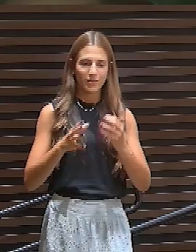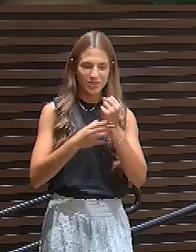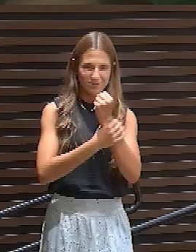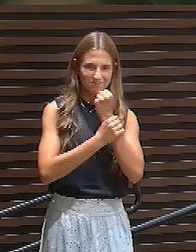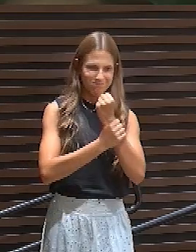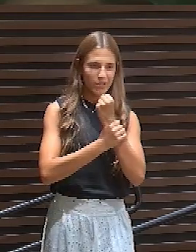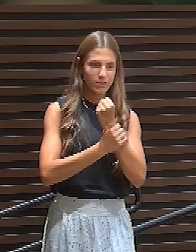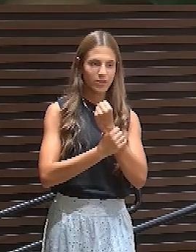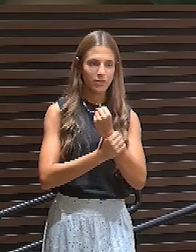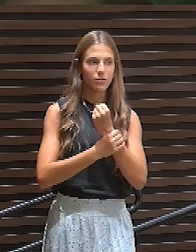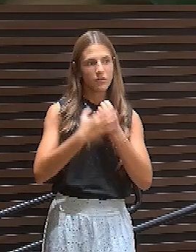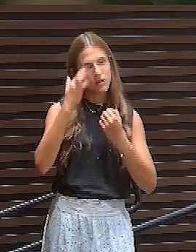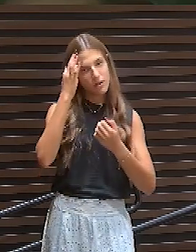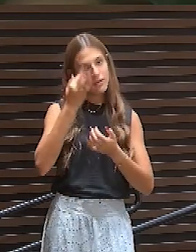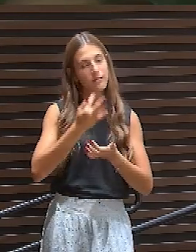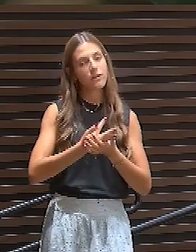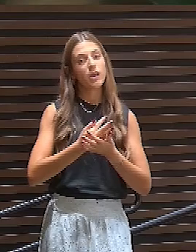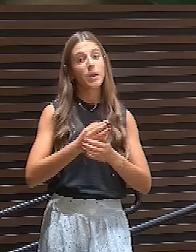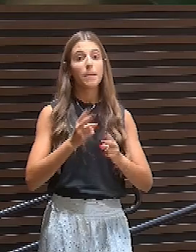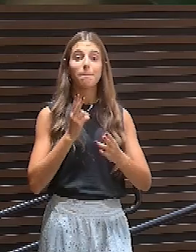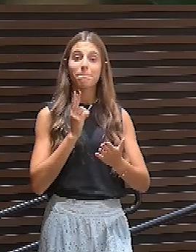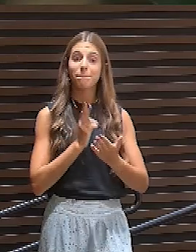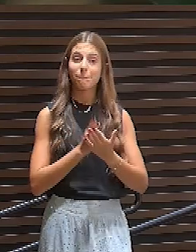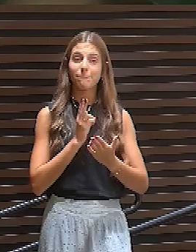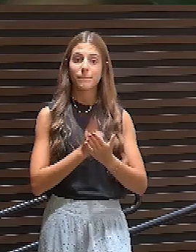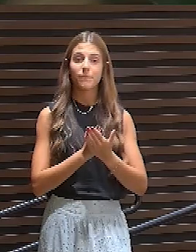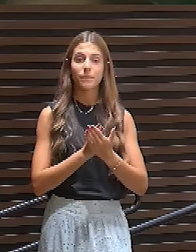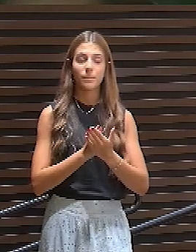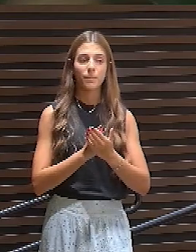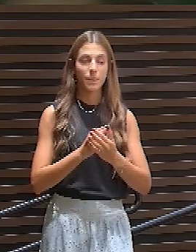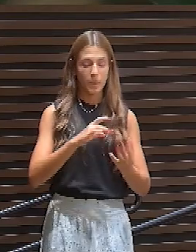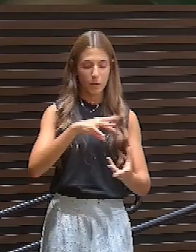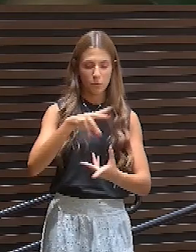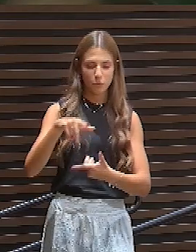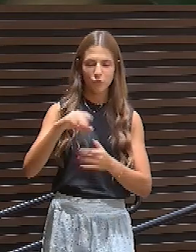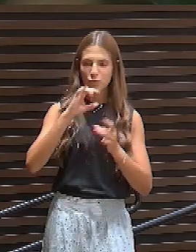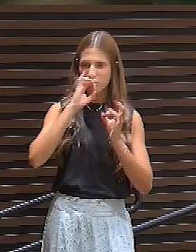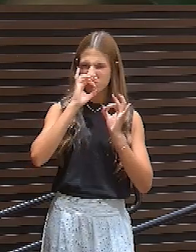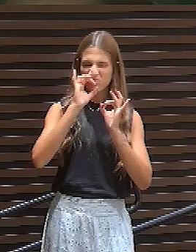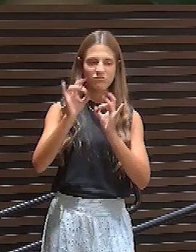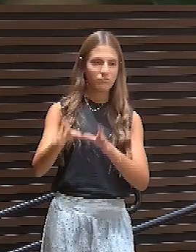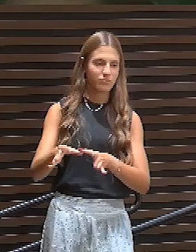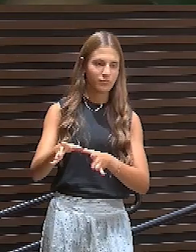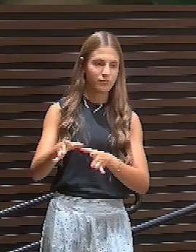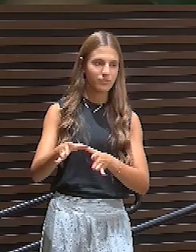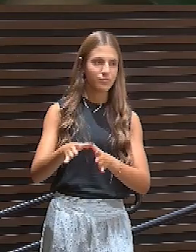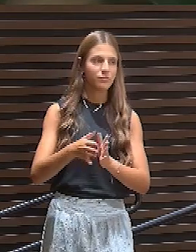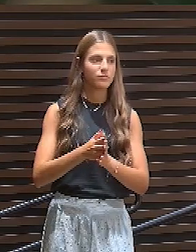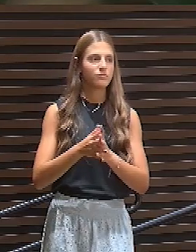ela, mesmo quando o mundo a desprezava. Ele segurou.